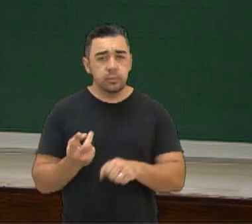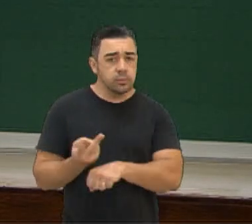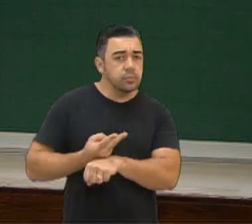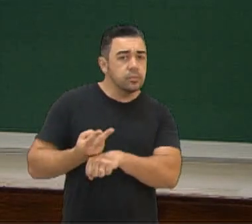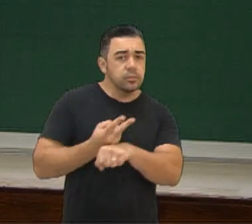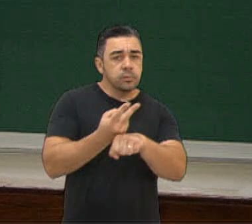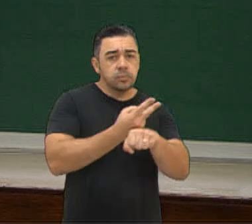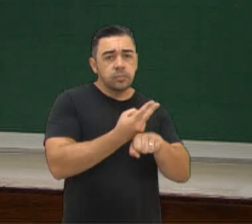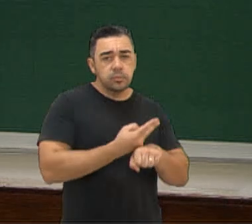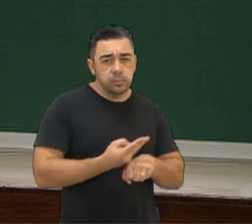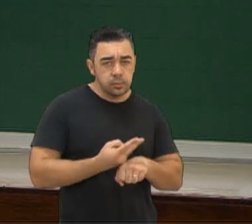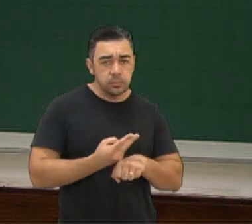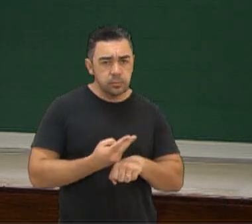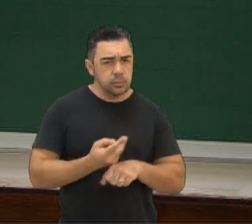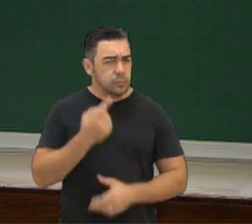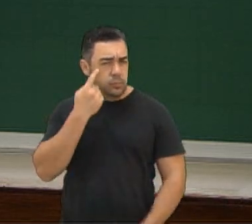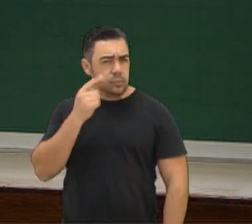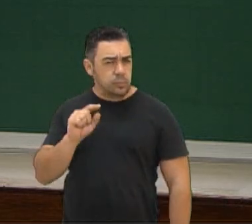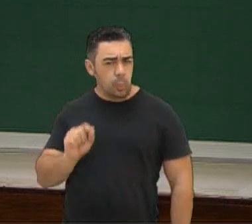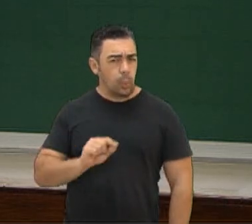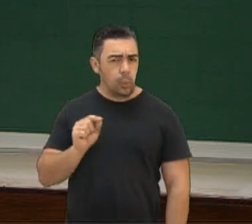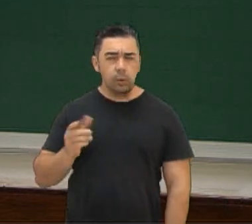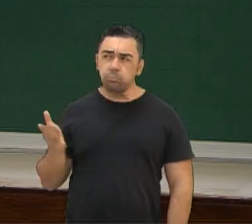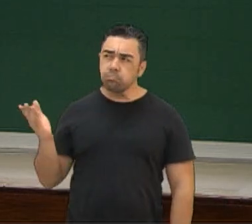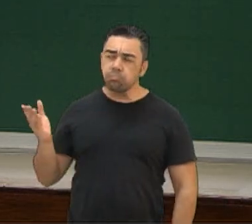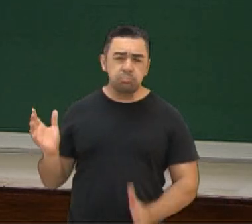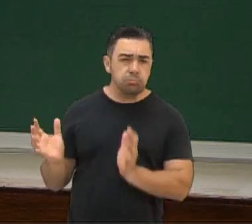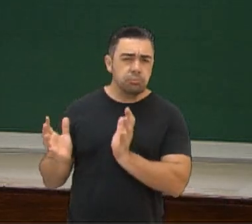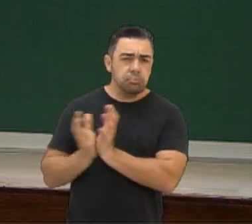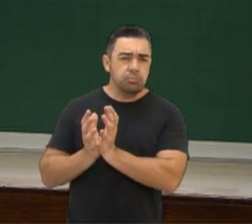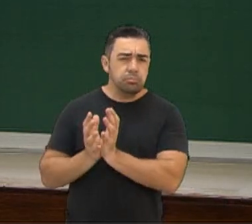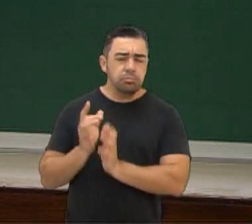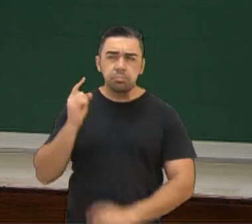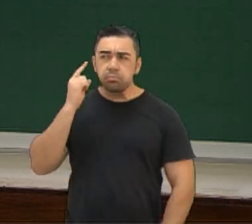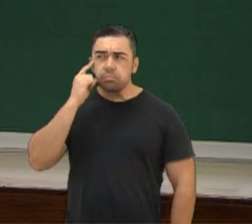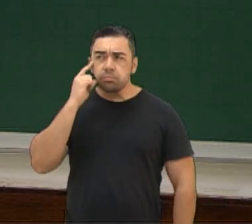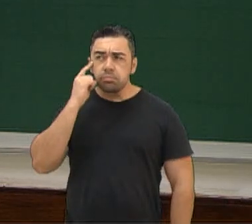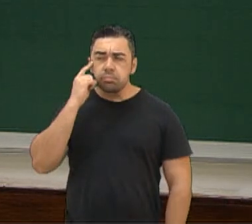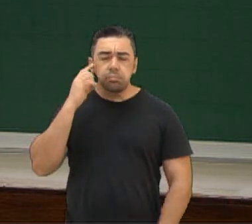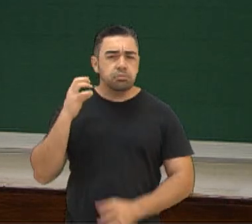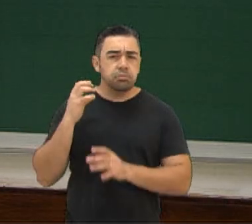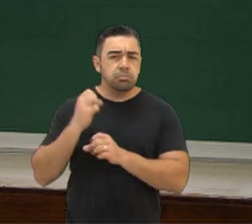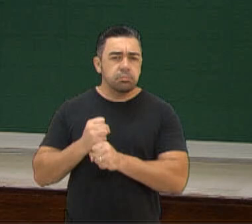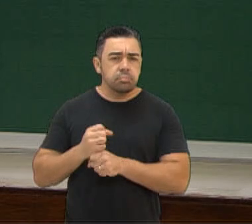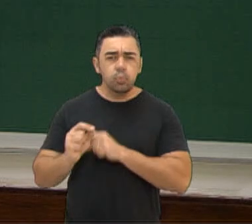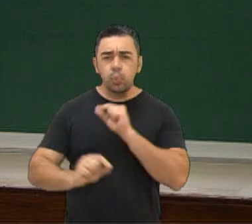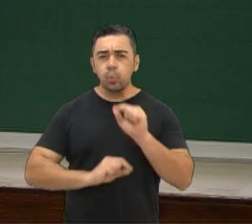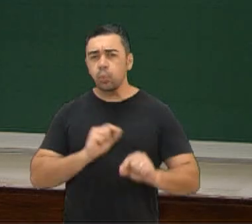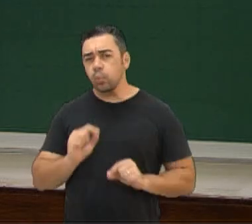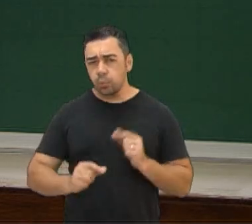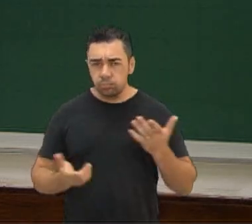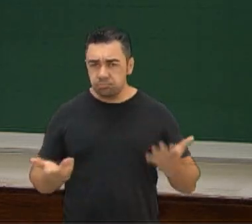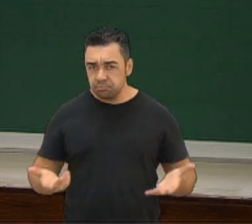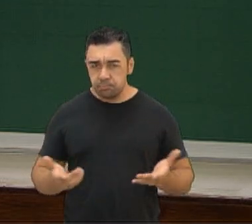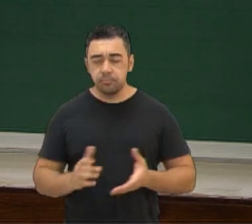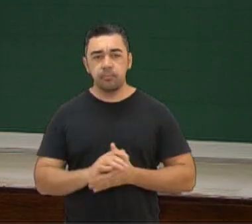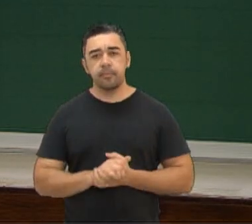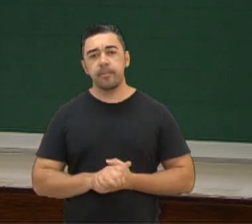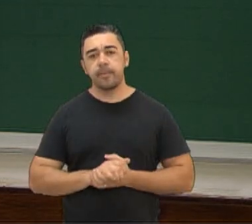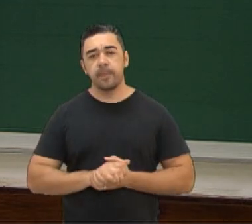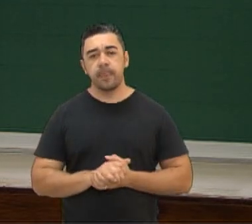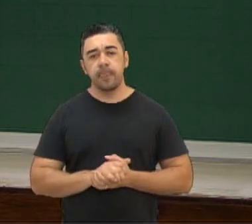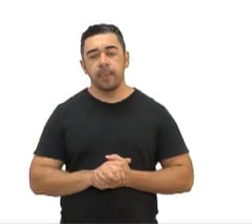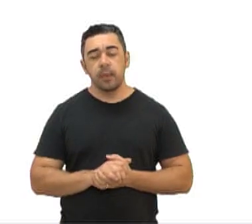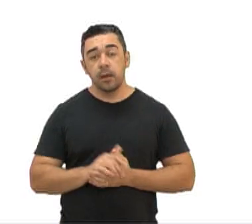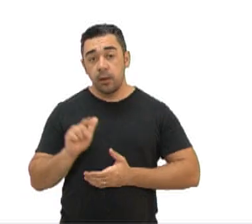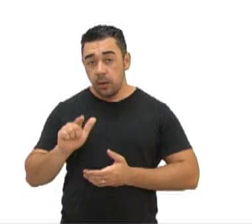gente vai ver o que esses caras estavam calculando, o que eles pensavam sobre essas grandes navegações.